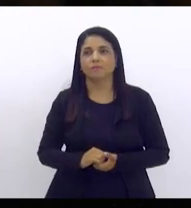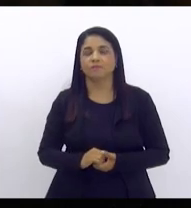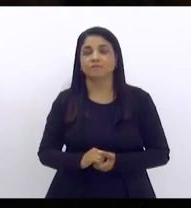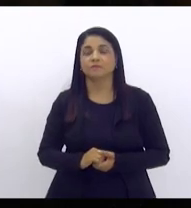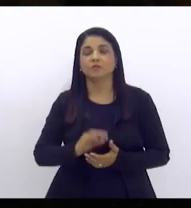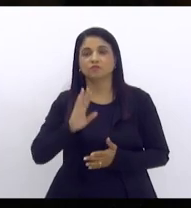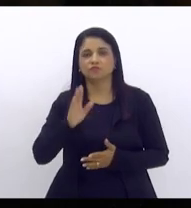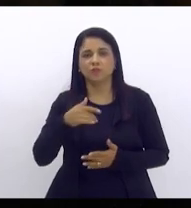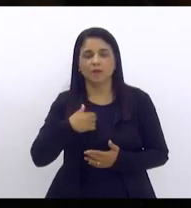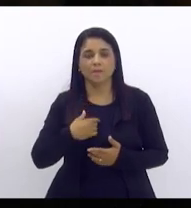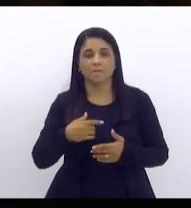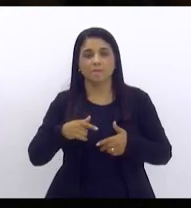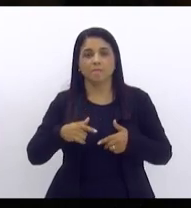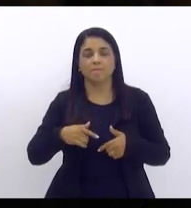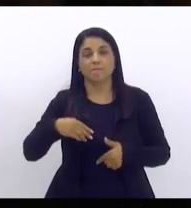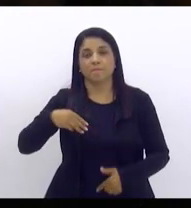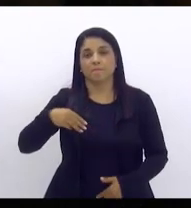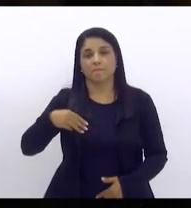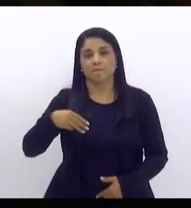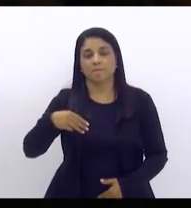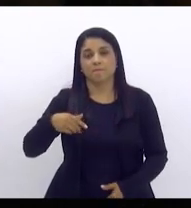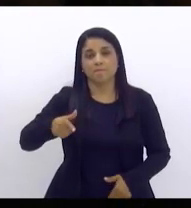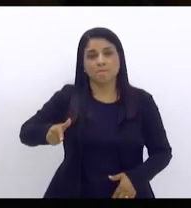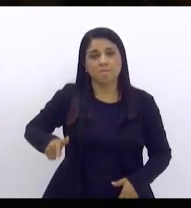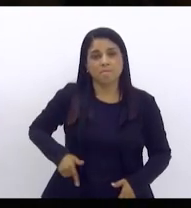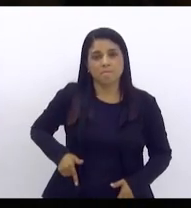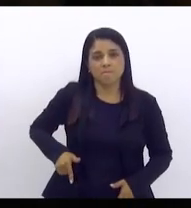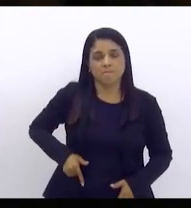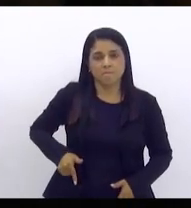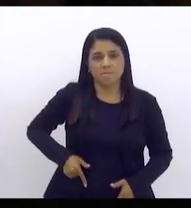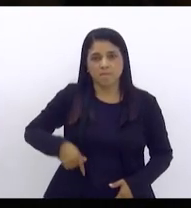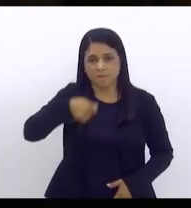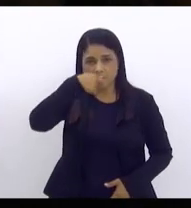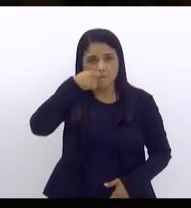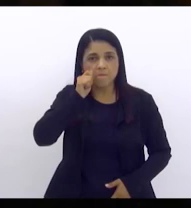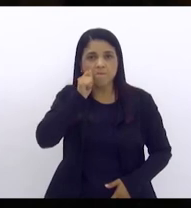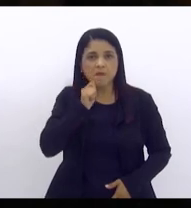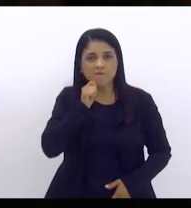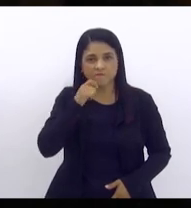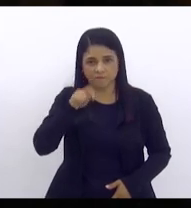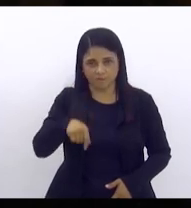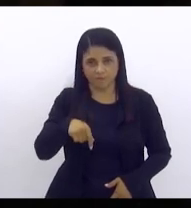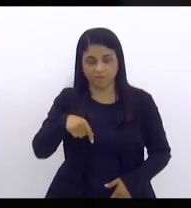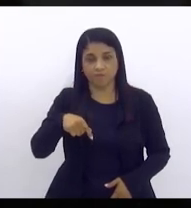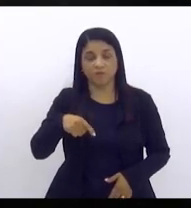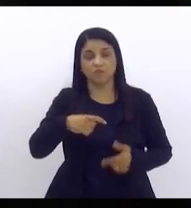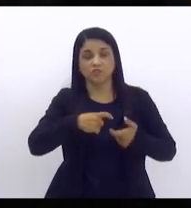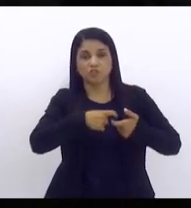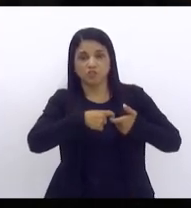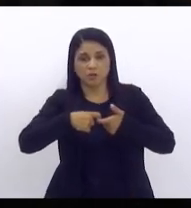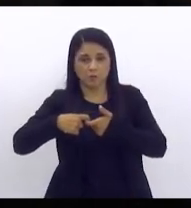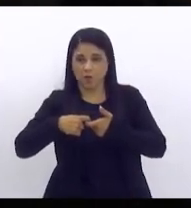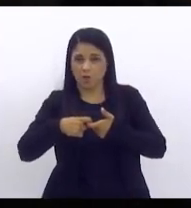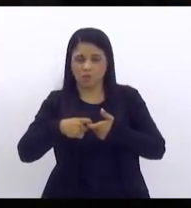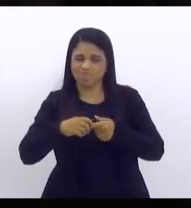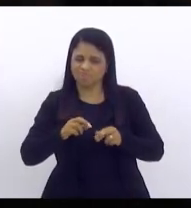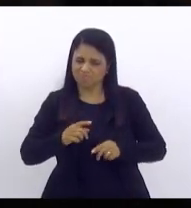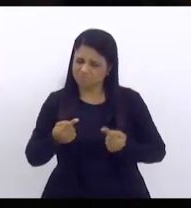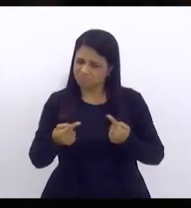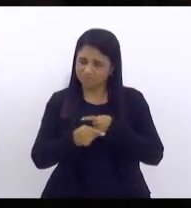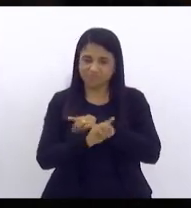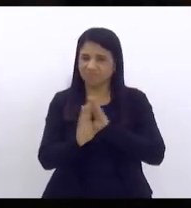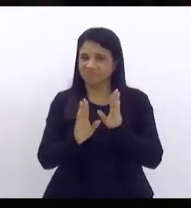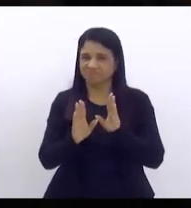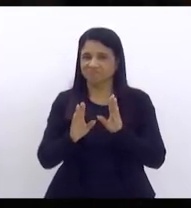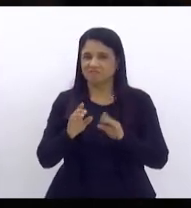de reboques, mas eu não acho mais que seja a máfia de reboque. É a milícia dos reboques. É